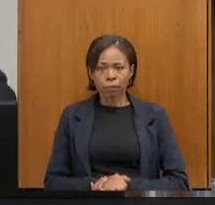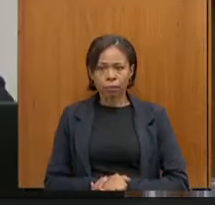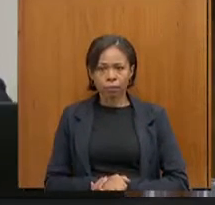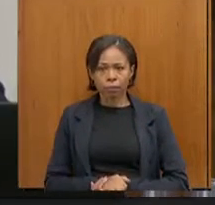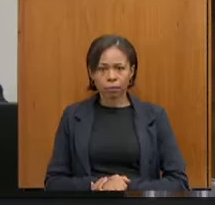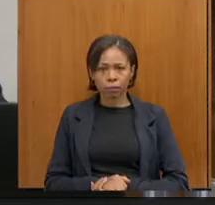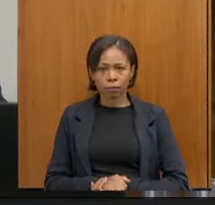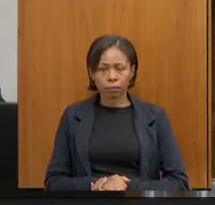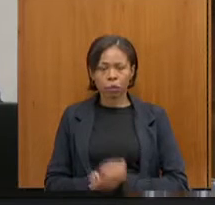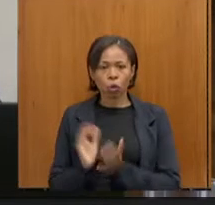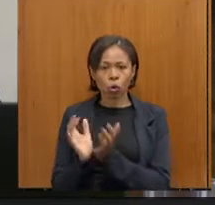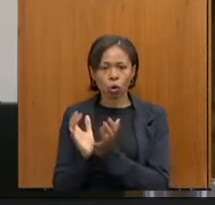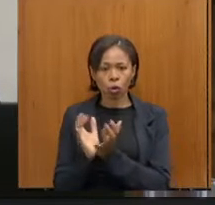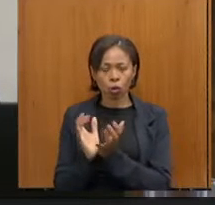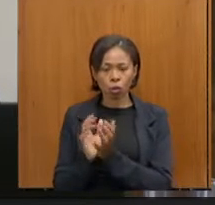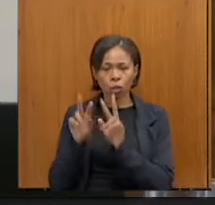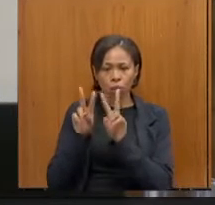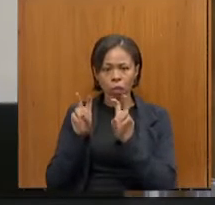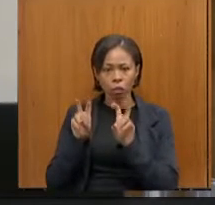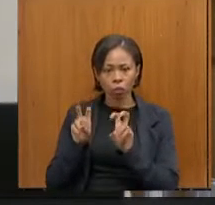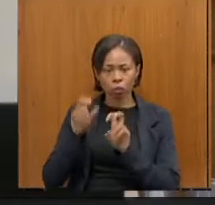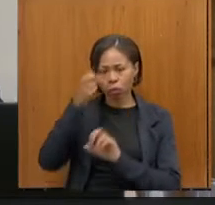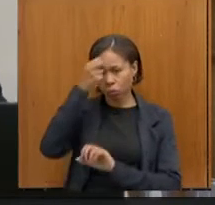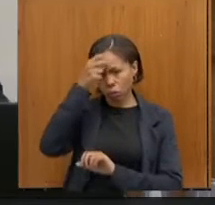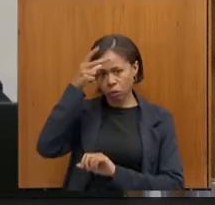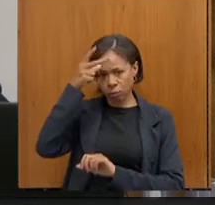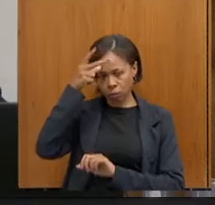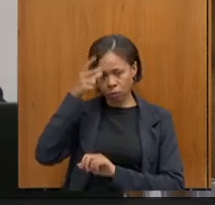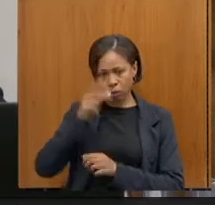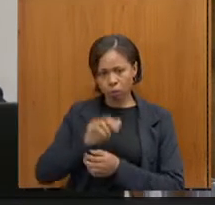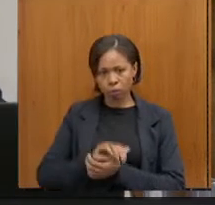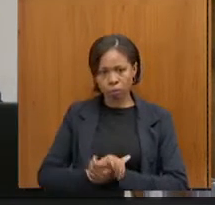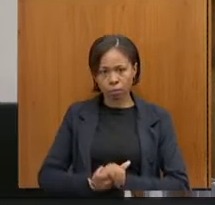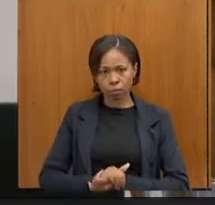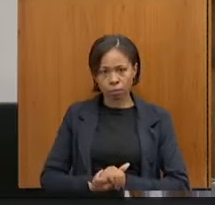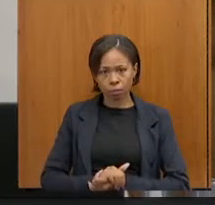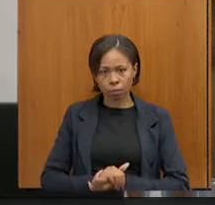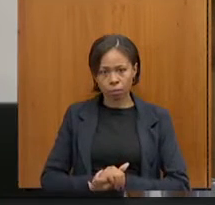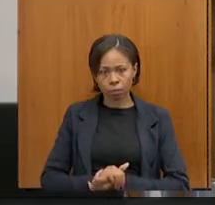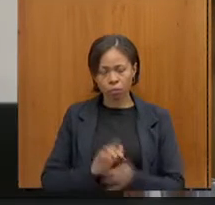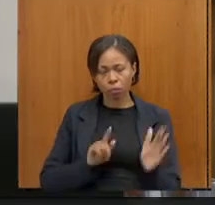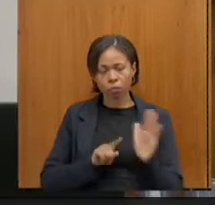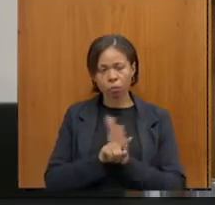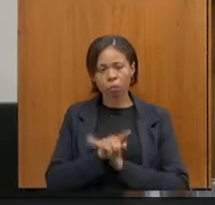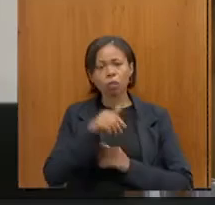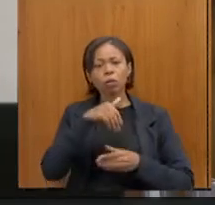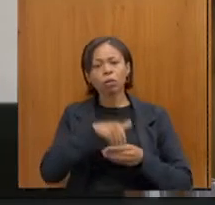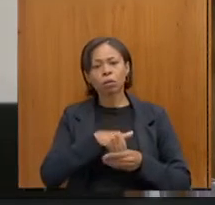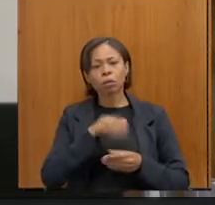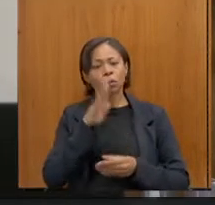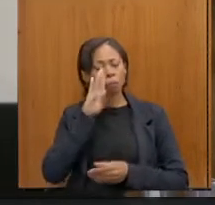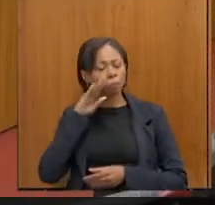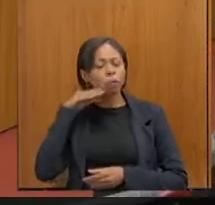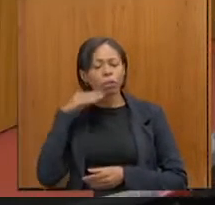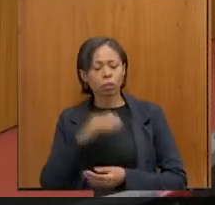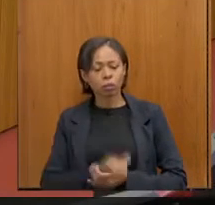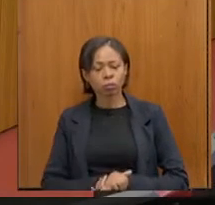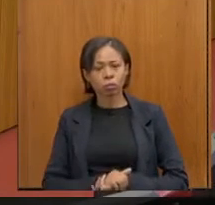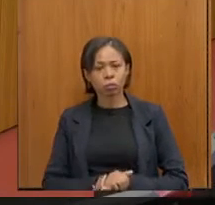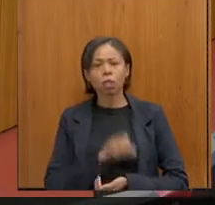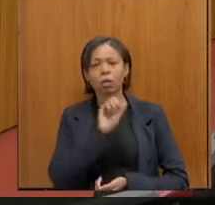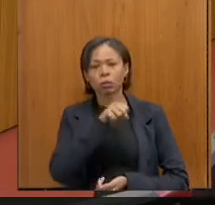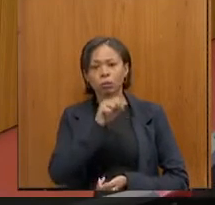a comissão de assuntos municipais e como volta Deputado a Beatriz Cerqueira